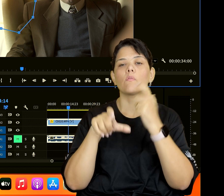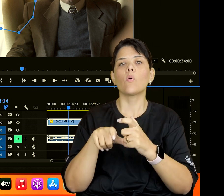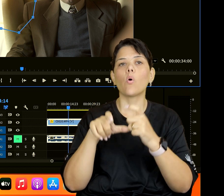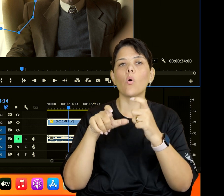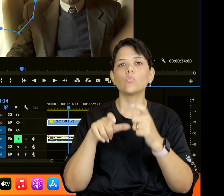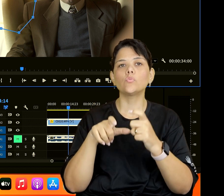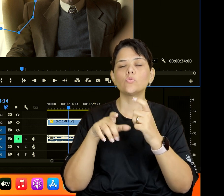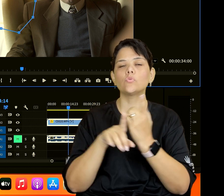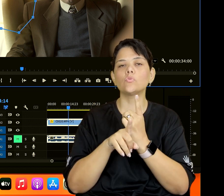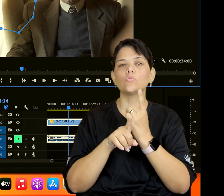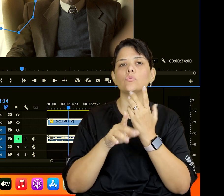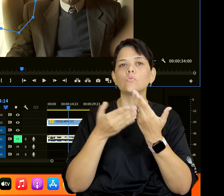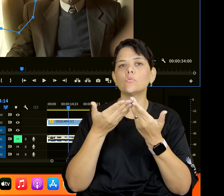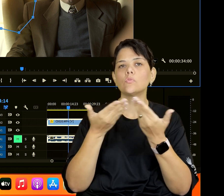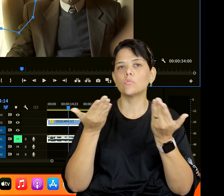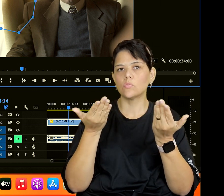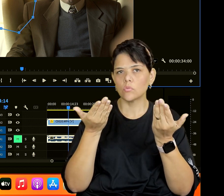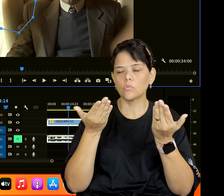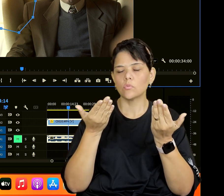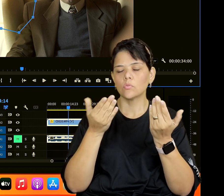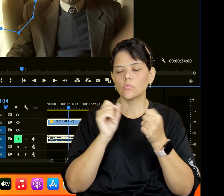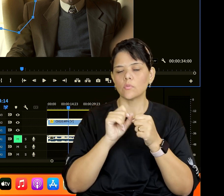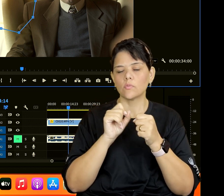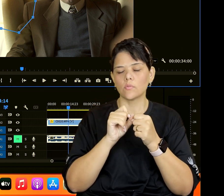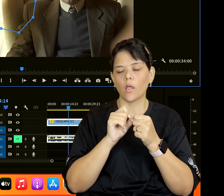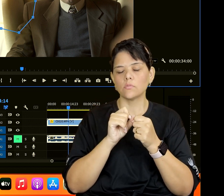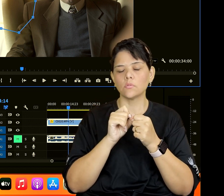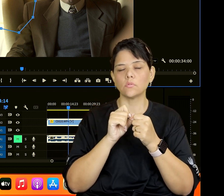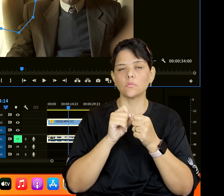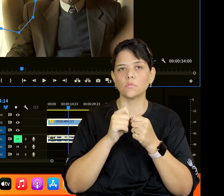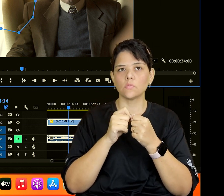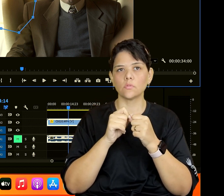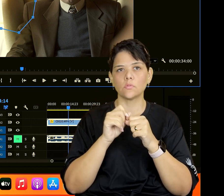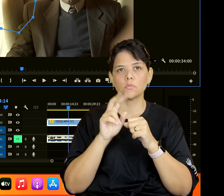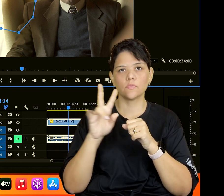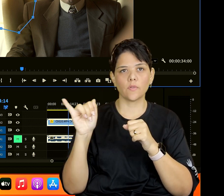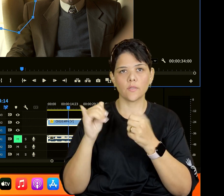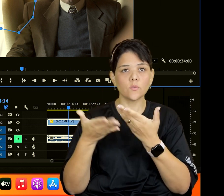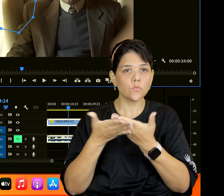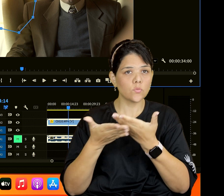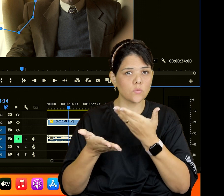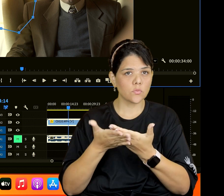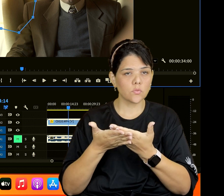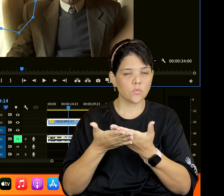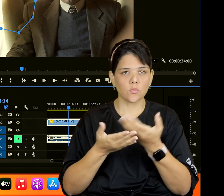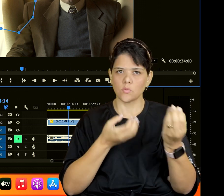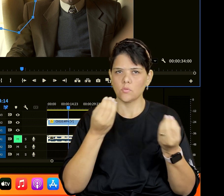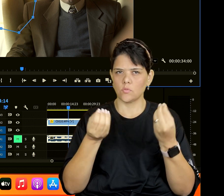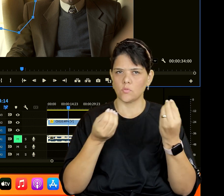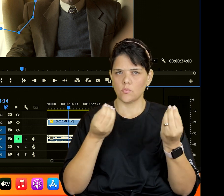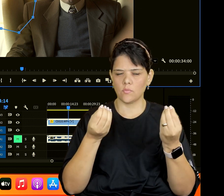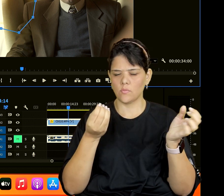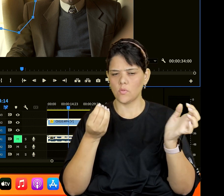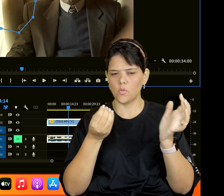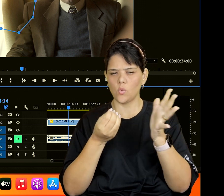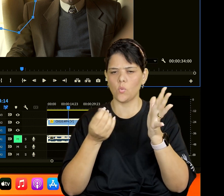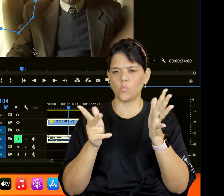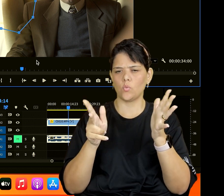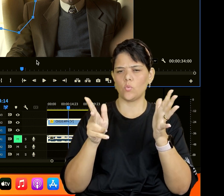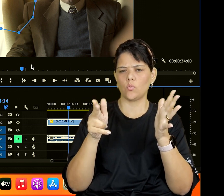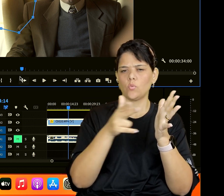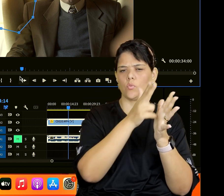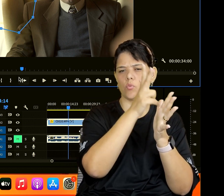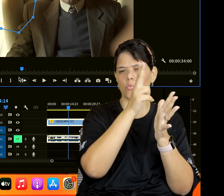Aí conforme você vai editando mais profissionalmente e tal, você vai dando uma estudada nessa questão de dissipação da luz e tudo mais. Mas